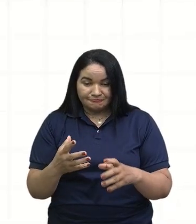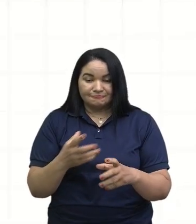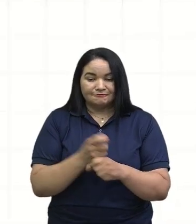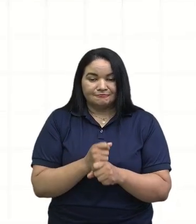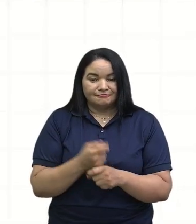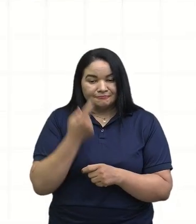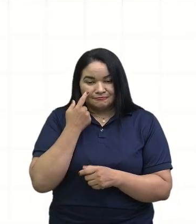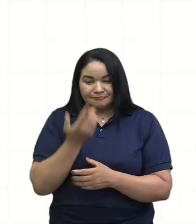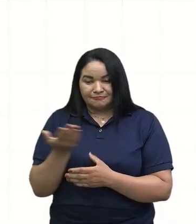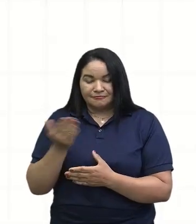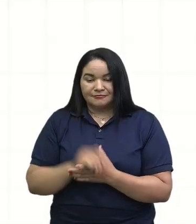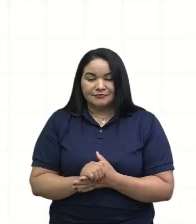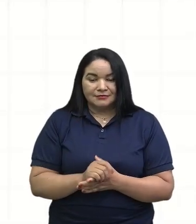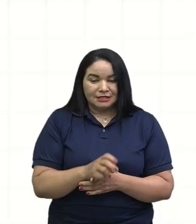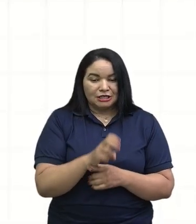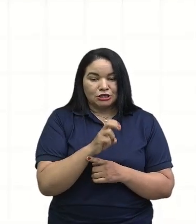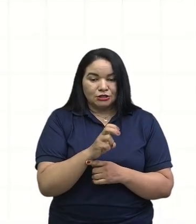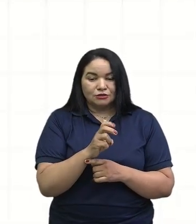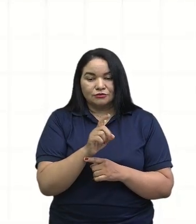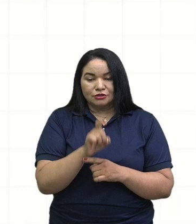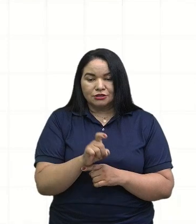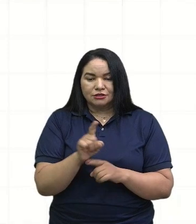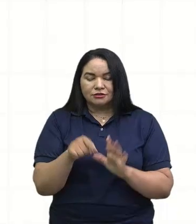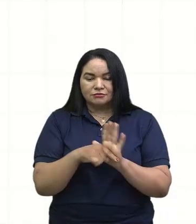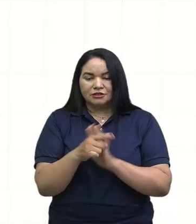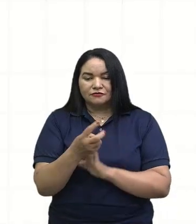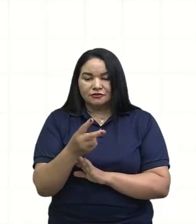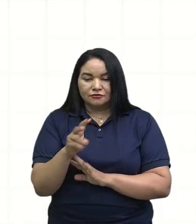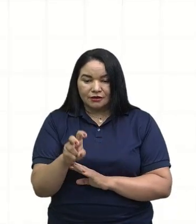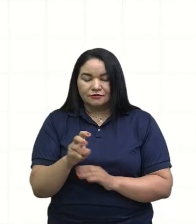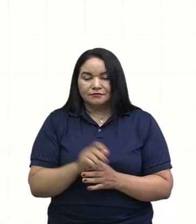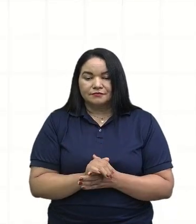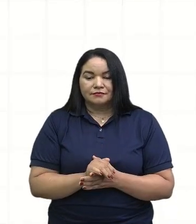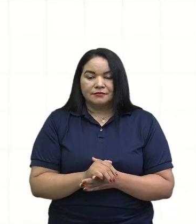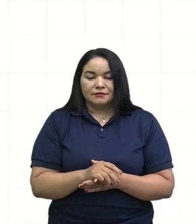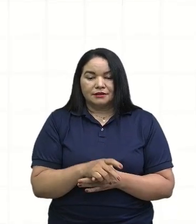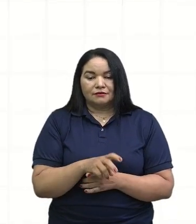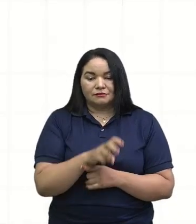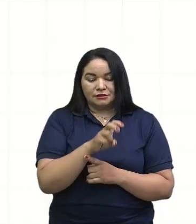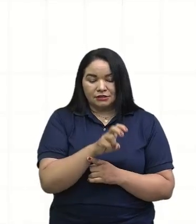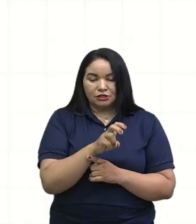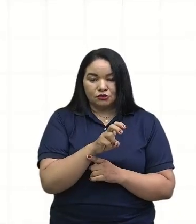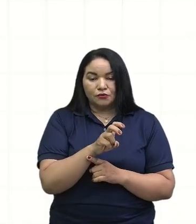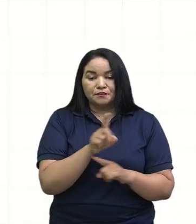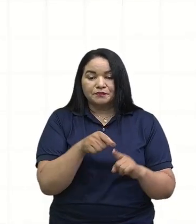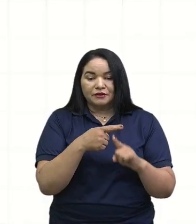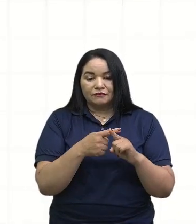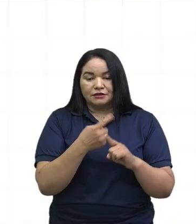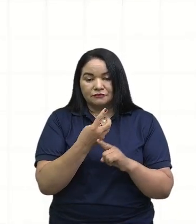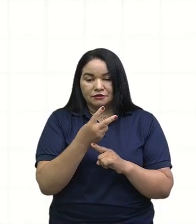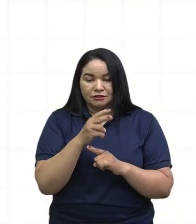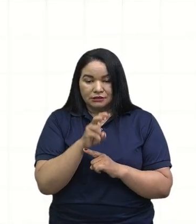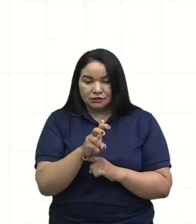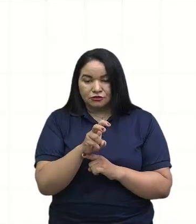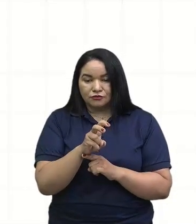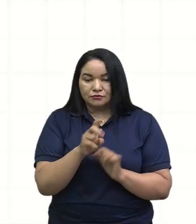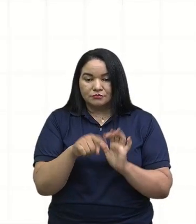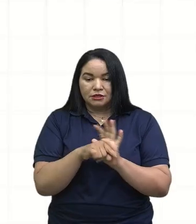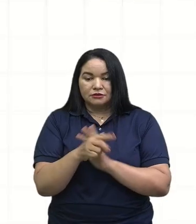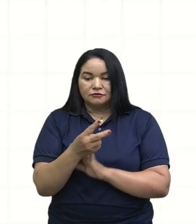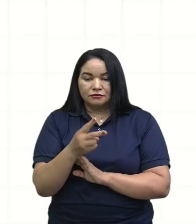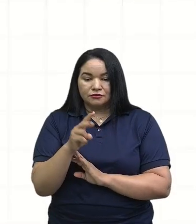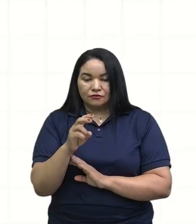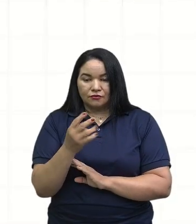ó. 5x menos 24. Mas quanto é o x? 25. Então, vou fazer aqui, ó. 5 vezes 25